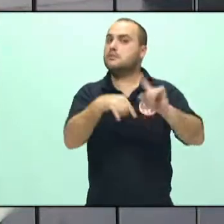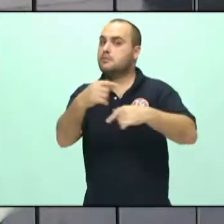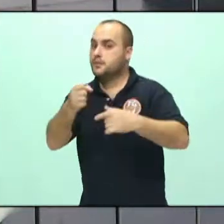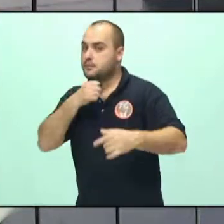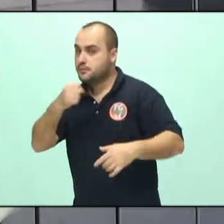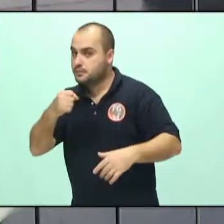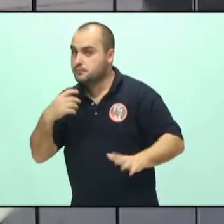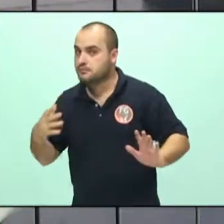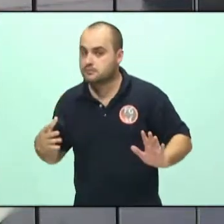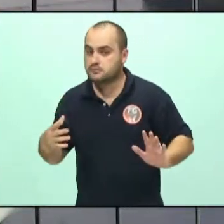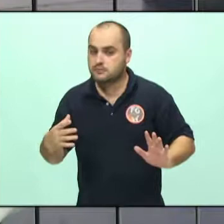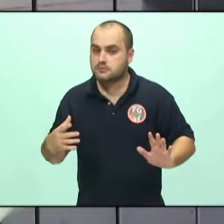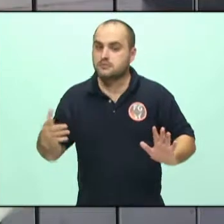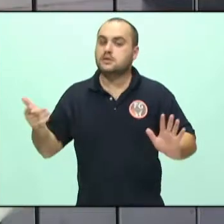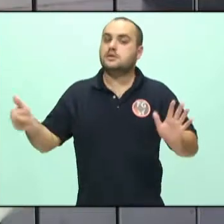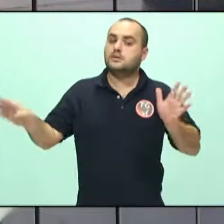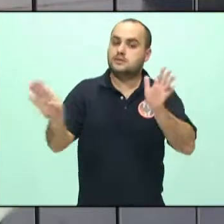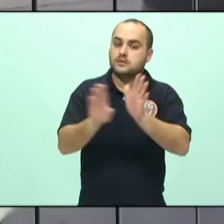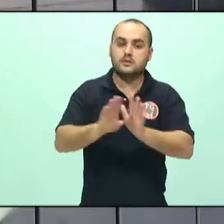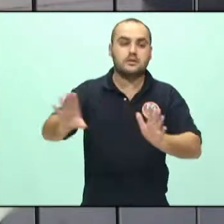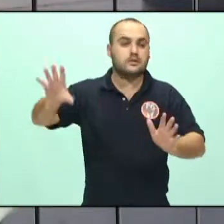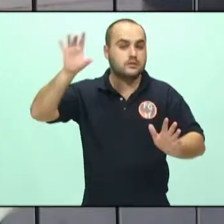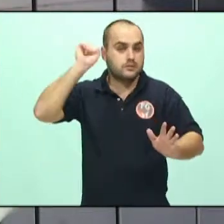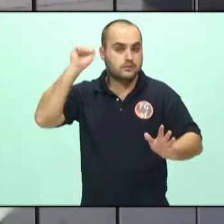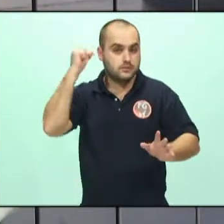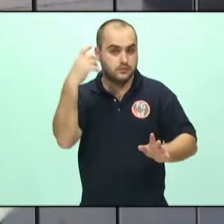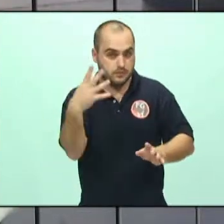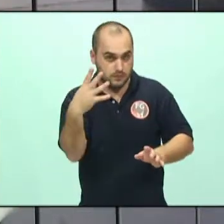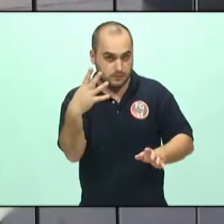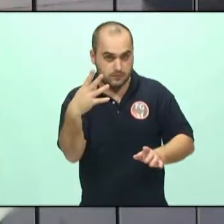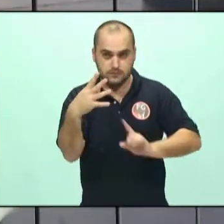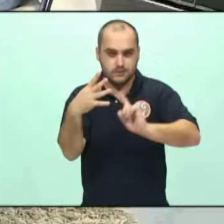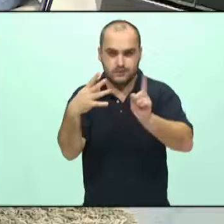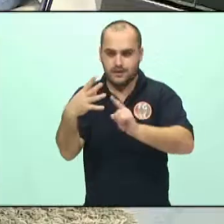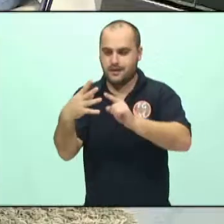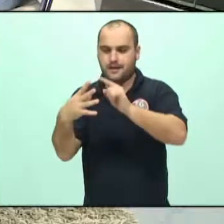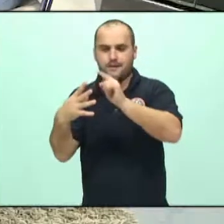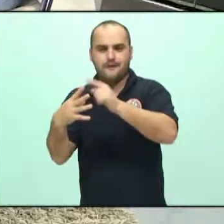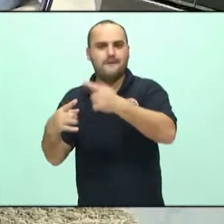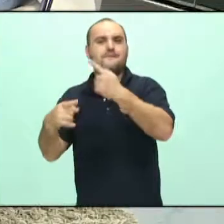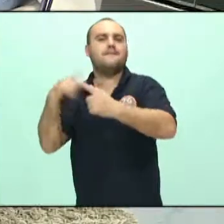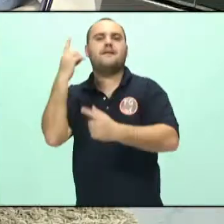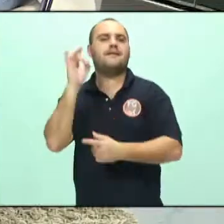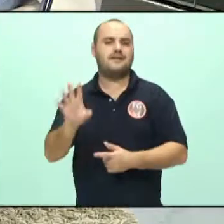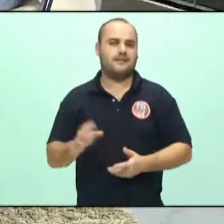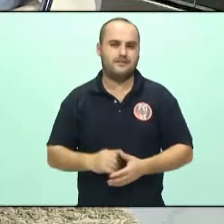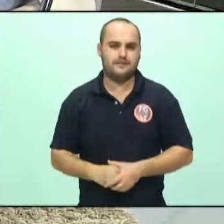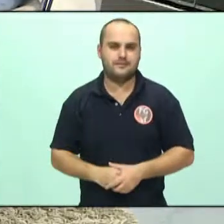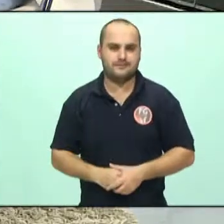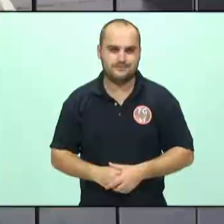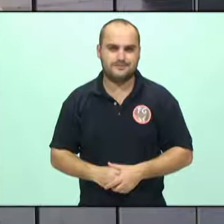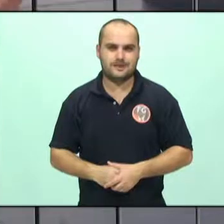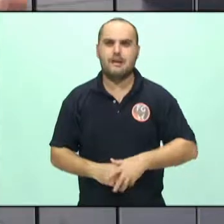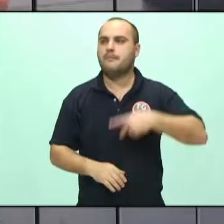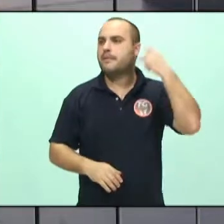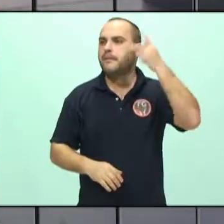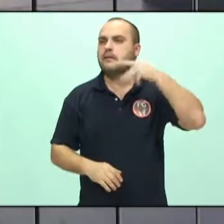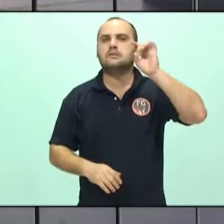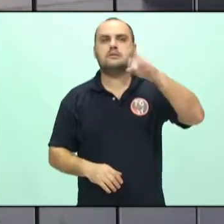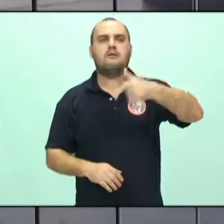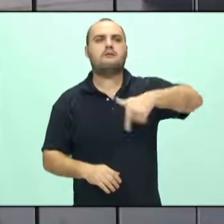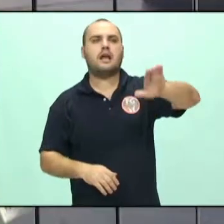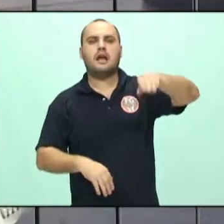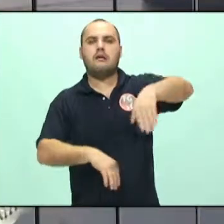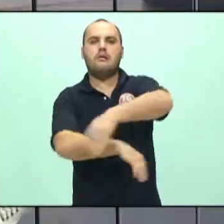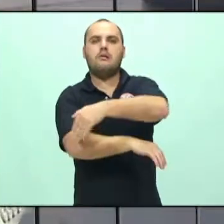né? E nós viemos para te ouvir durante os 4 e não de 4 em 4 anos. Porque tinha muito disso, de político só vem na rua